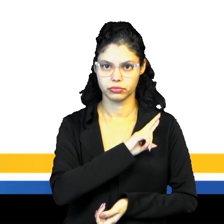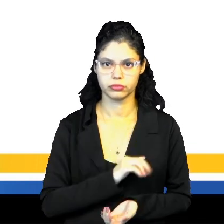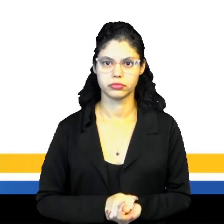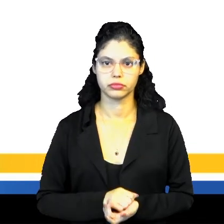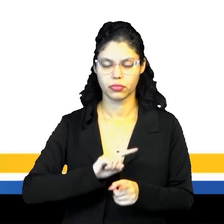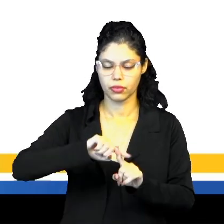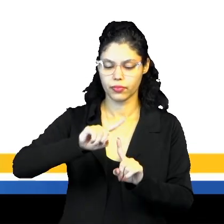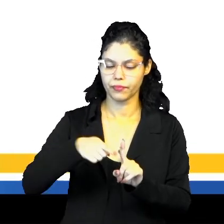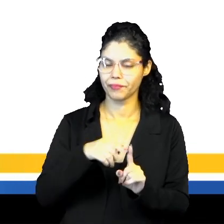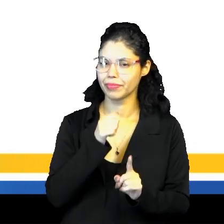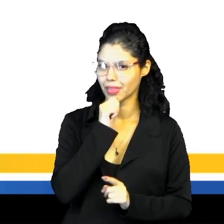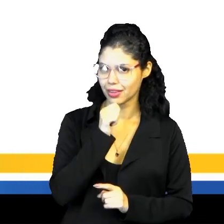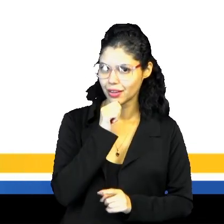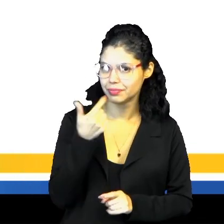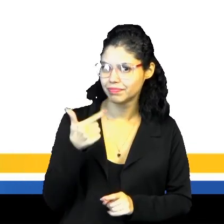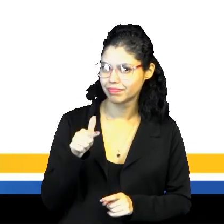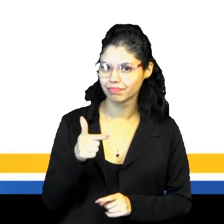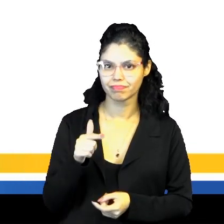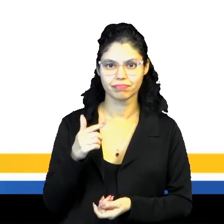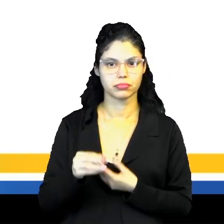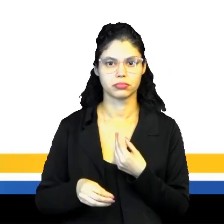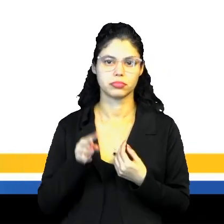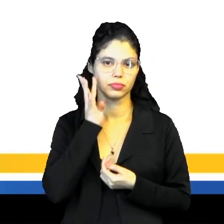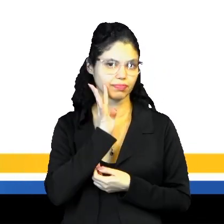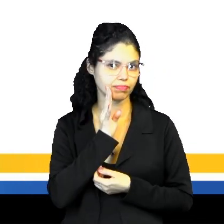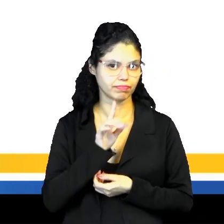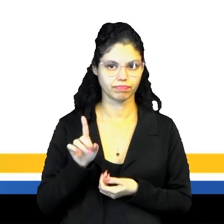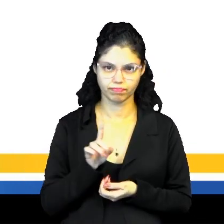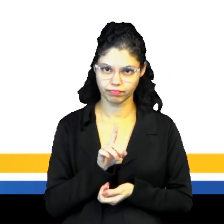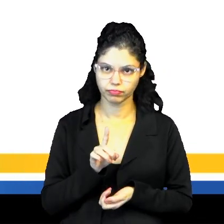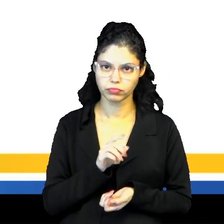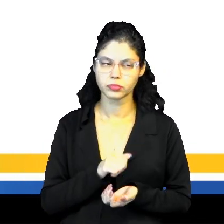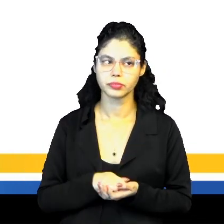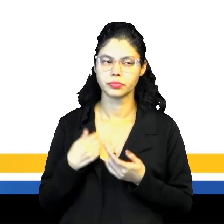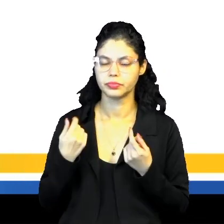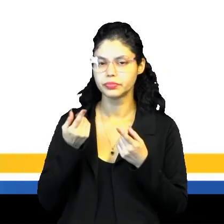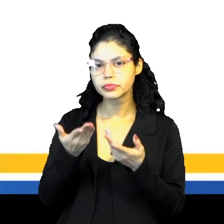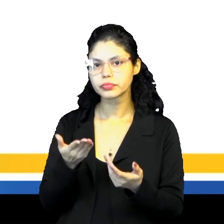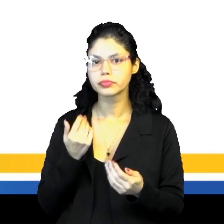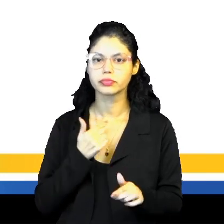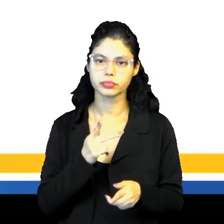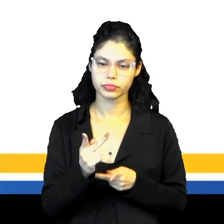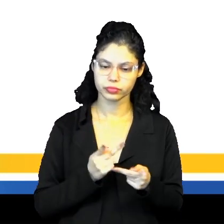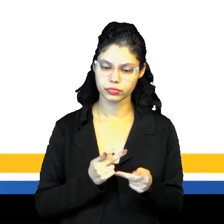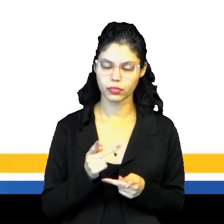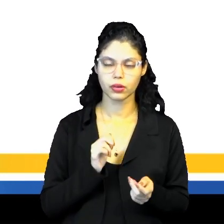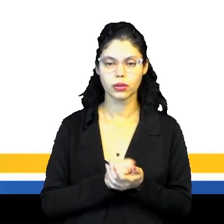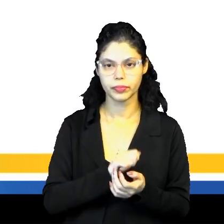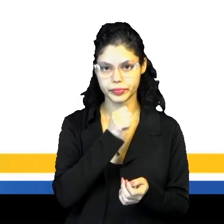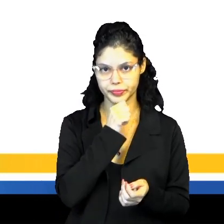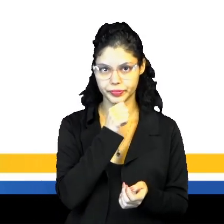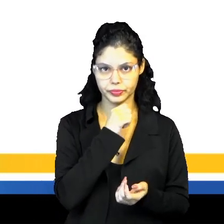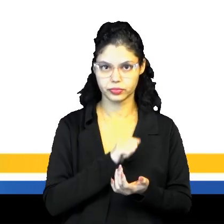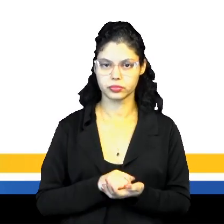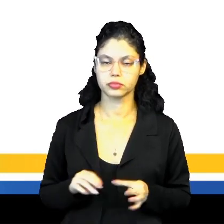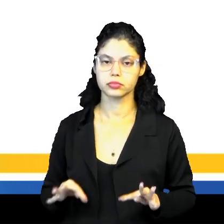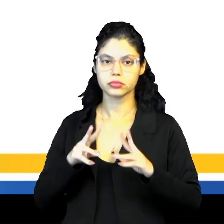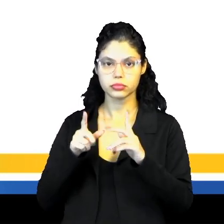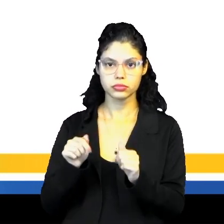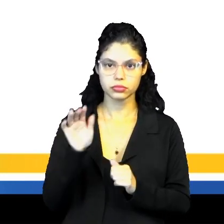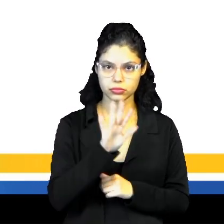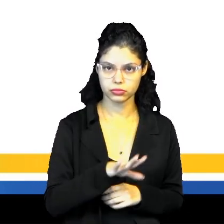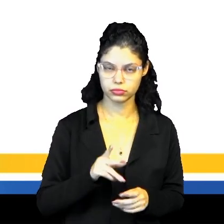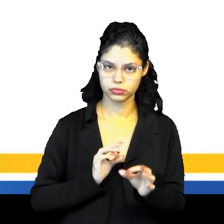de engravidar, né? Engravidar é uma responsabilidade muito grande, né? Que para você se planejar para esse momento requer todo, né,